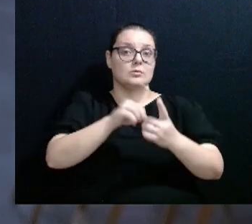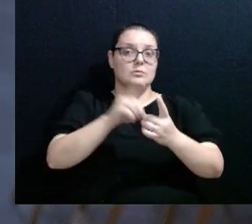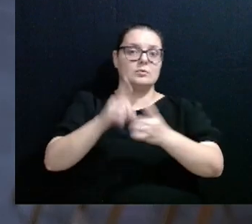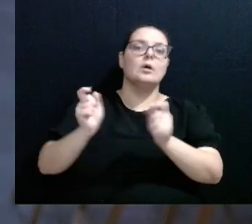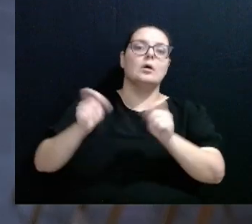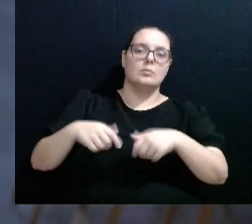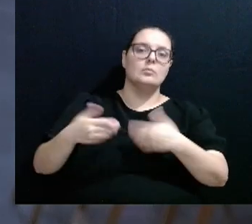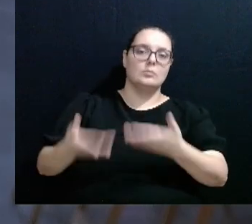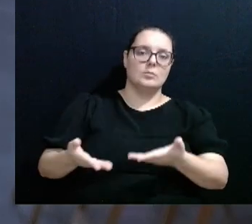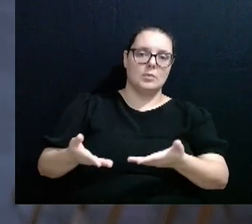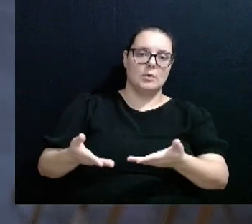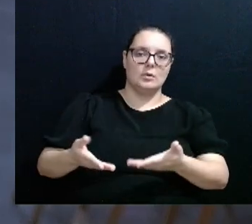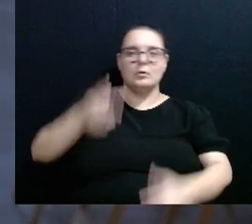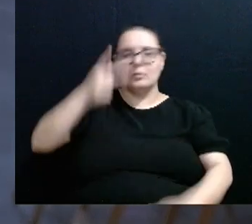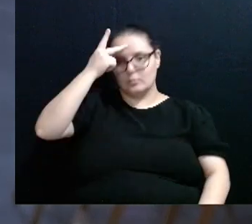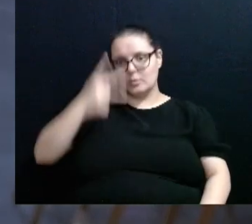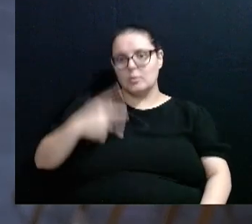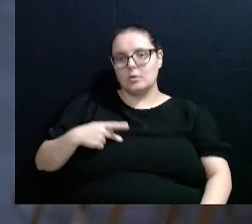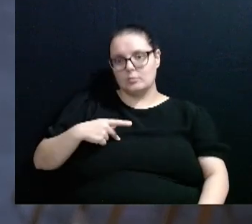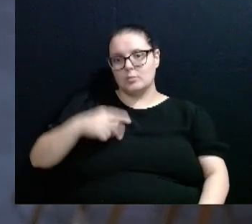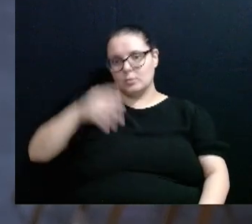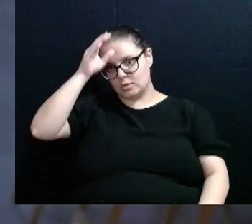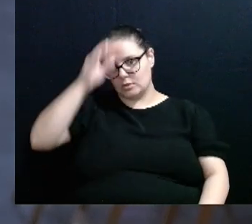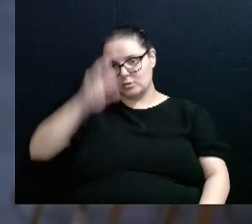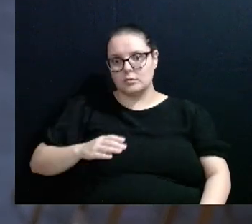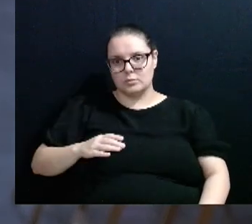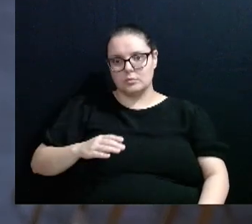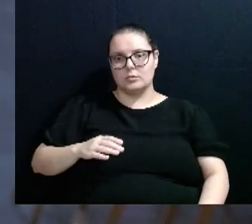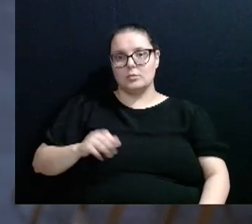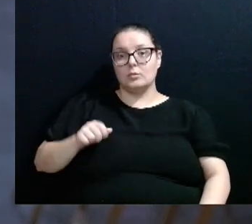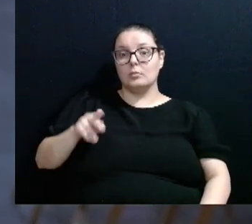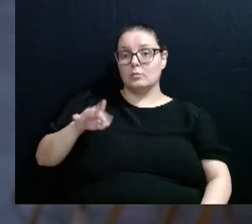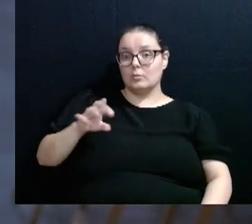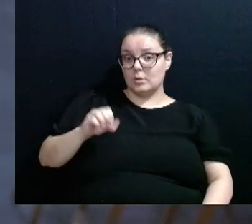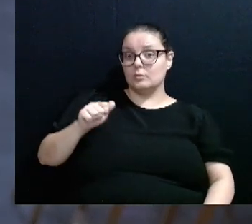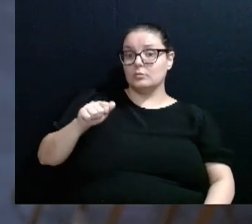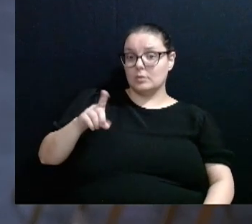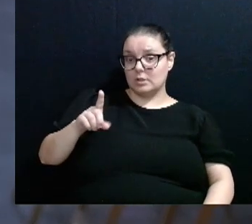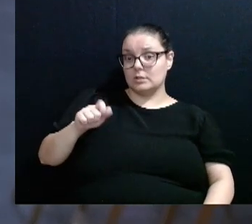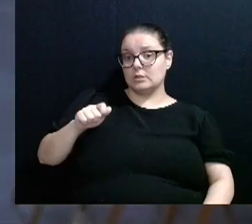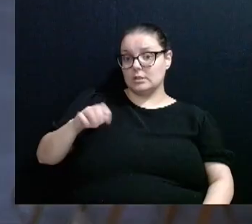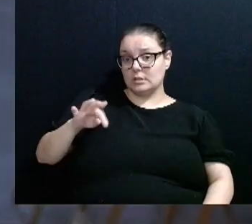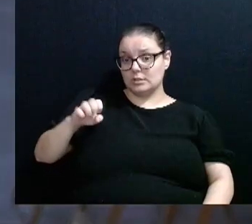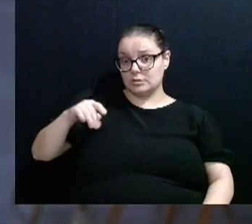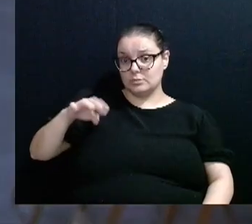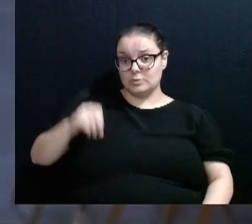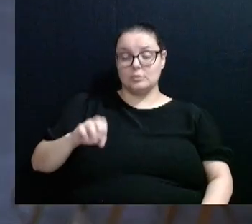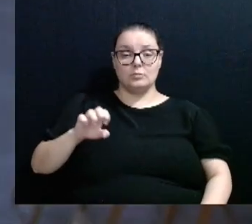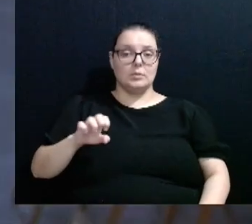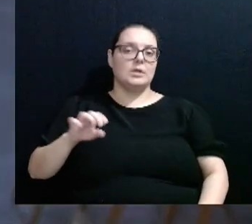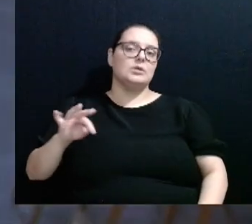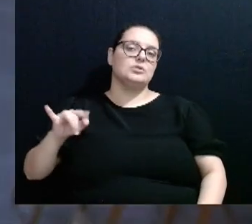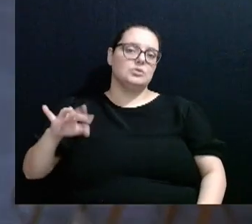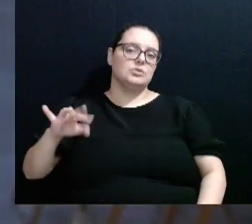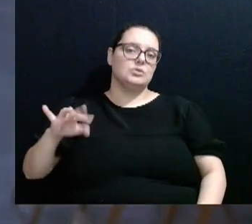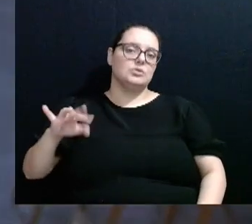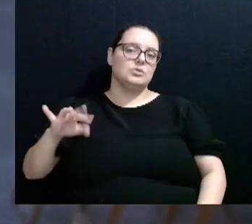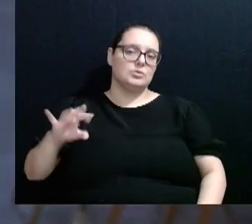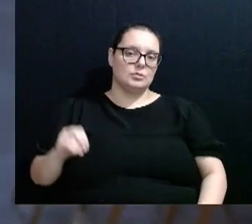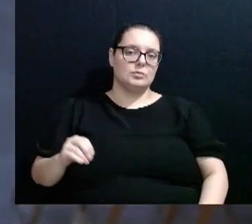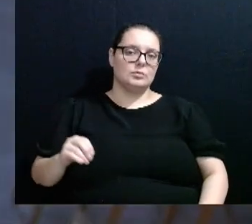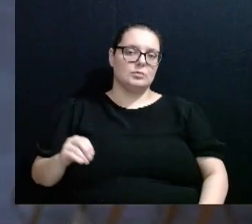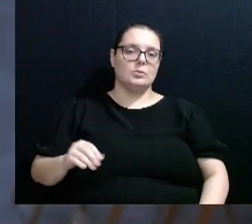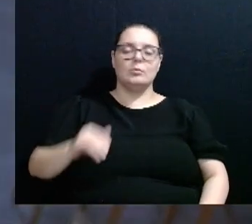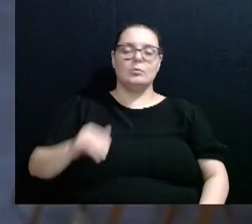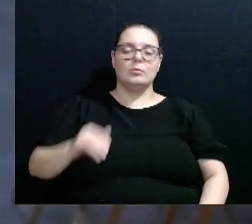feitos pelo próprio eleitor. É possível fazer um autoatendimento pelo aplicativo e-título. Por exemplo, emissão de certidão de quitação